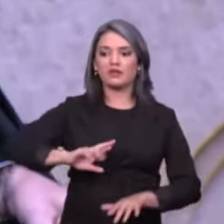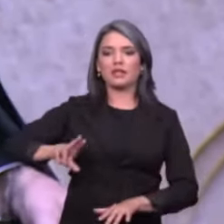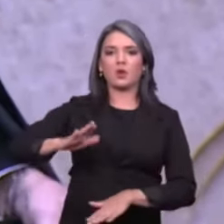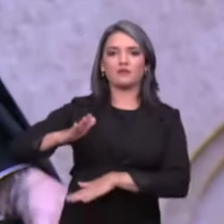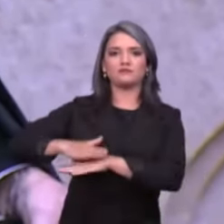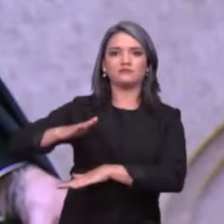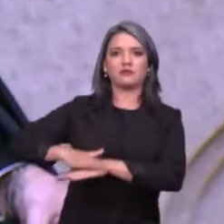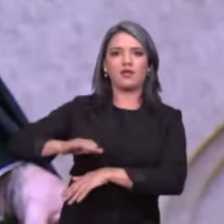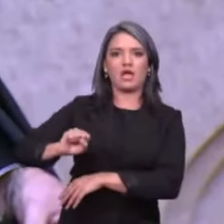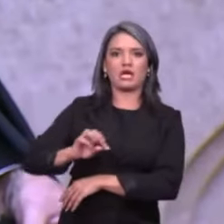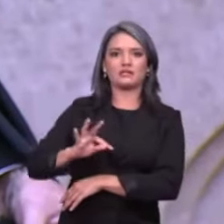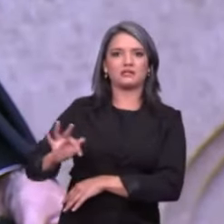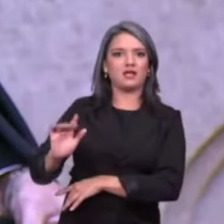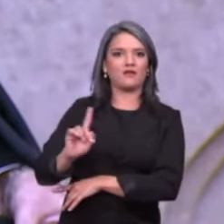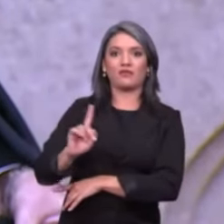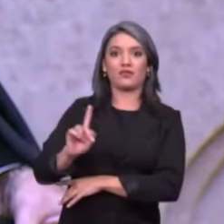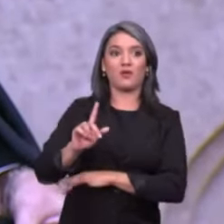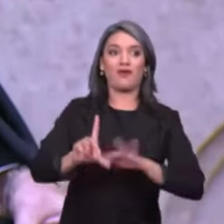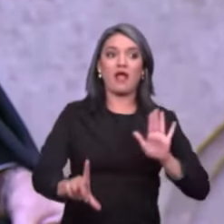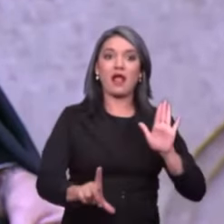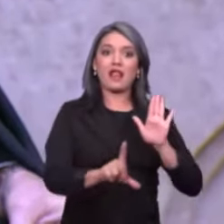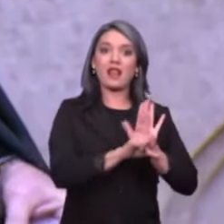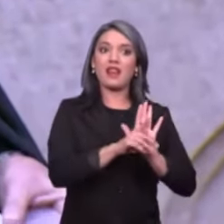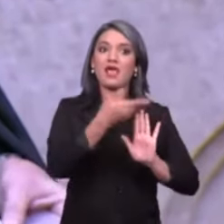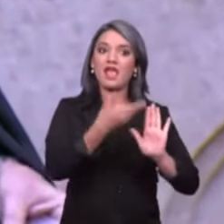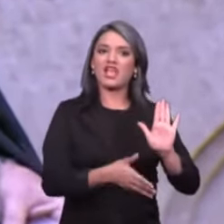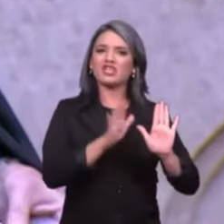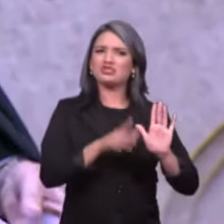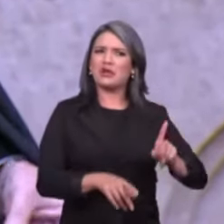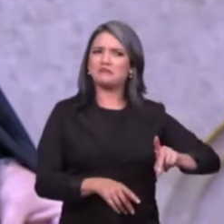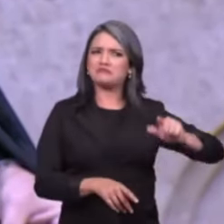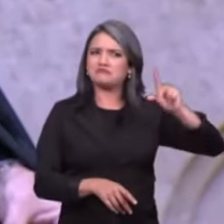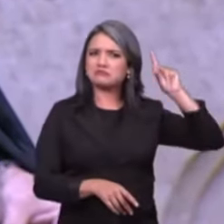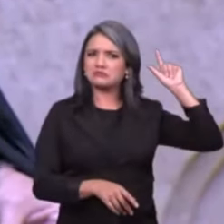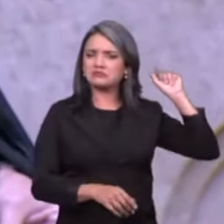de longa data pelo Congresso Nacional, uma lei que vige desde